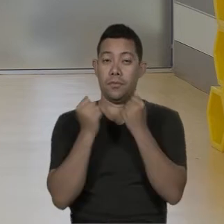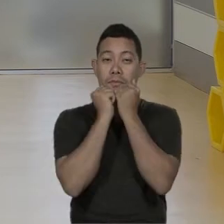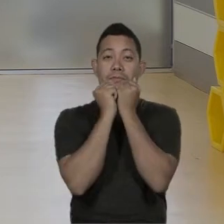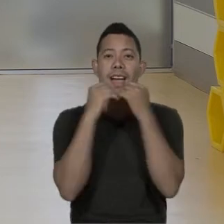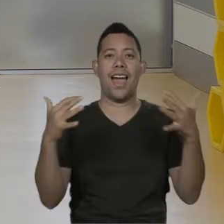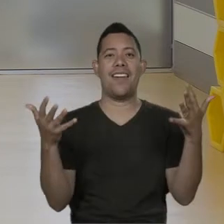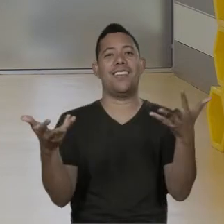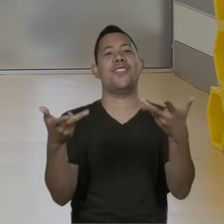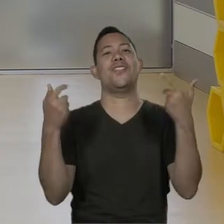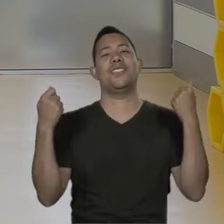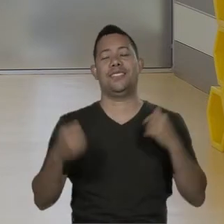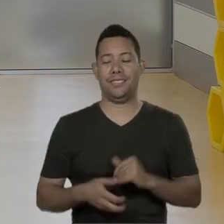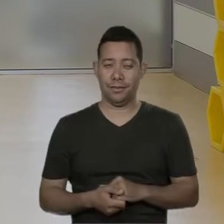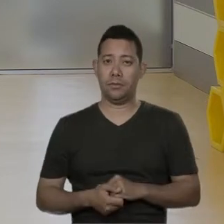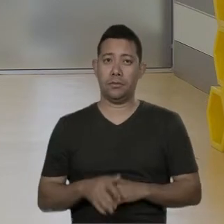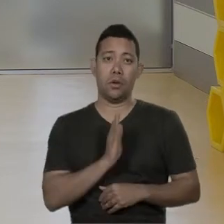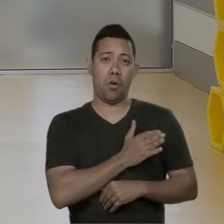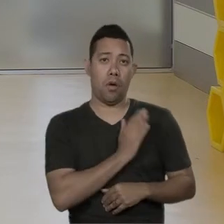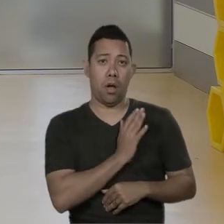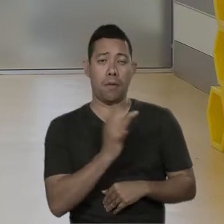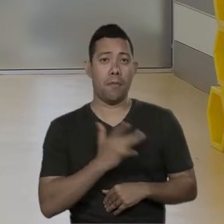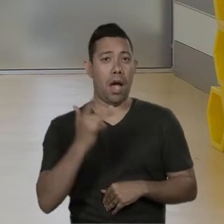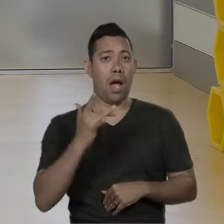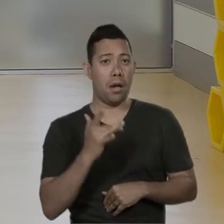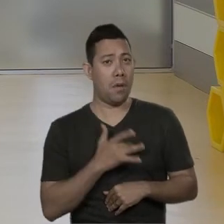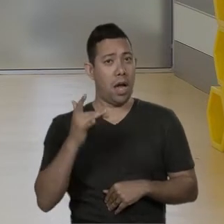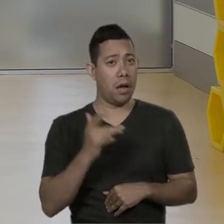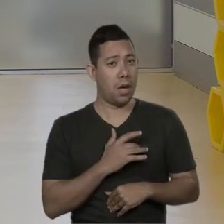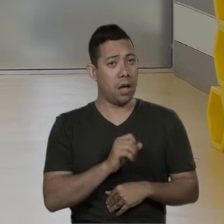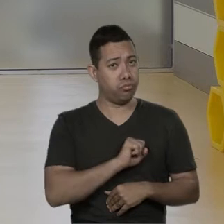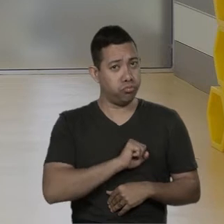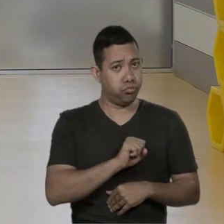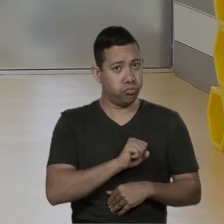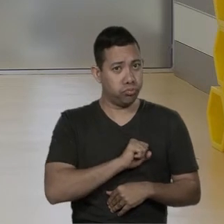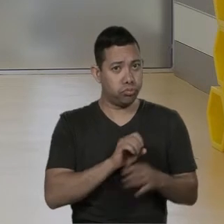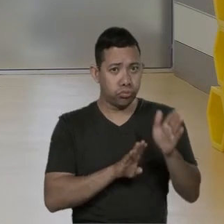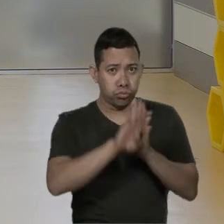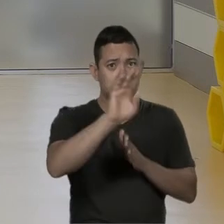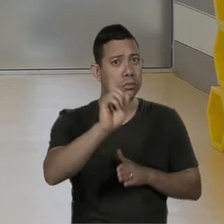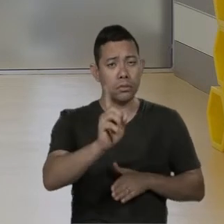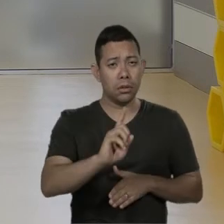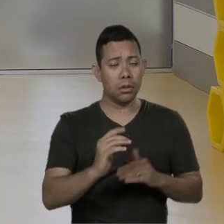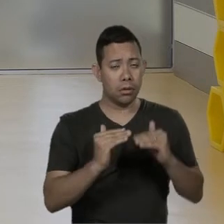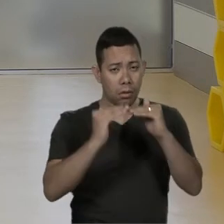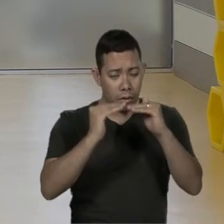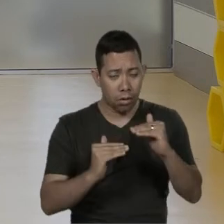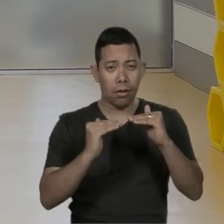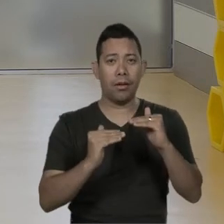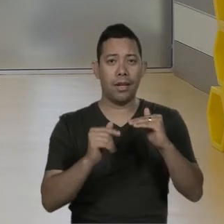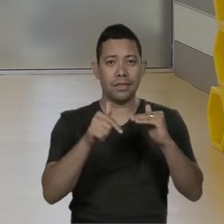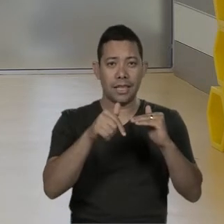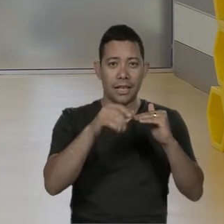Maravilhoso! Sua frequência cardíaca não sobe tanto. Lembra que é de